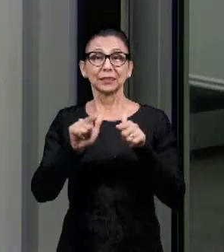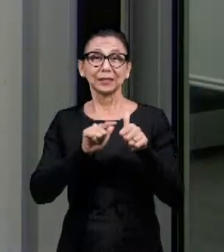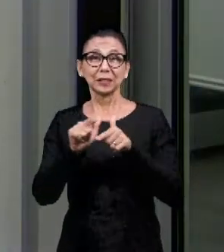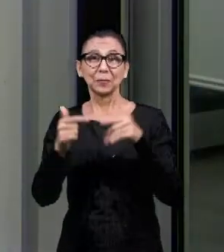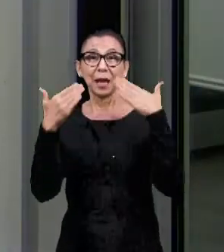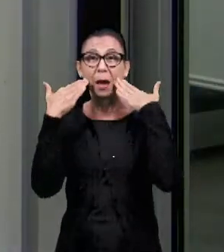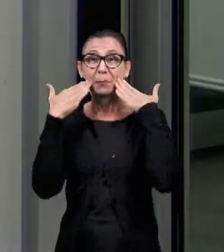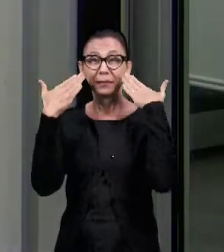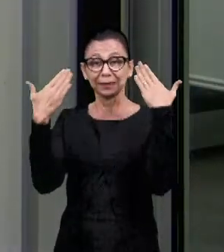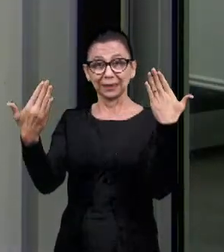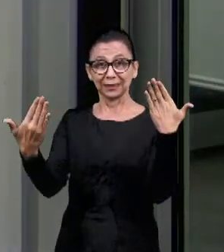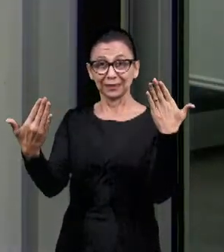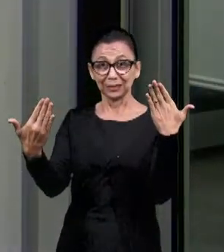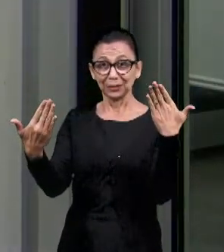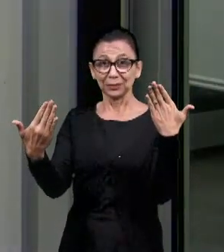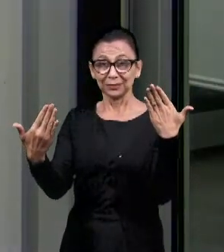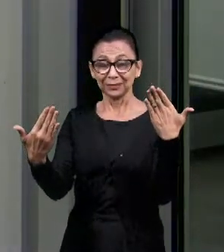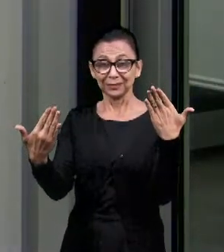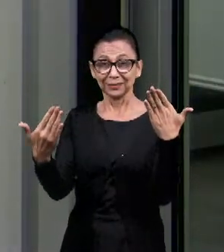milagre.